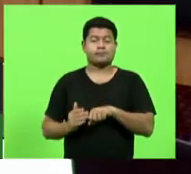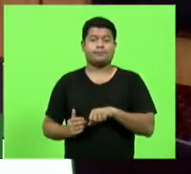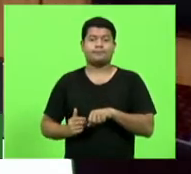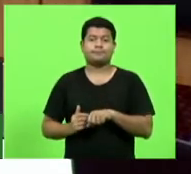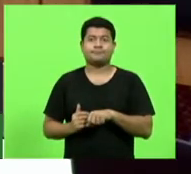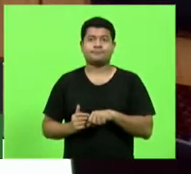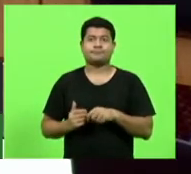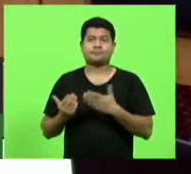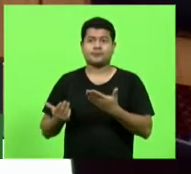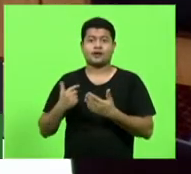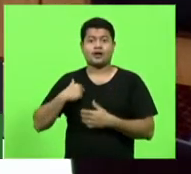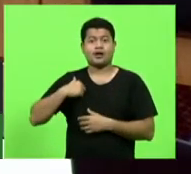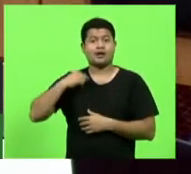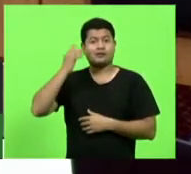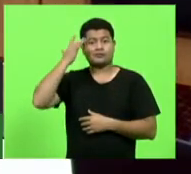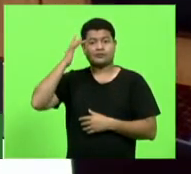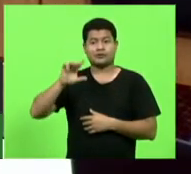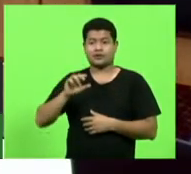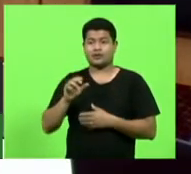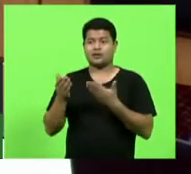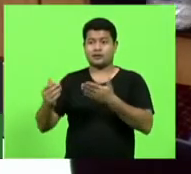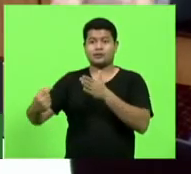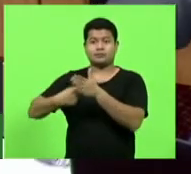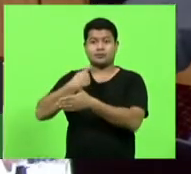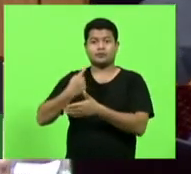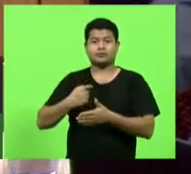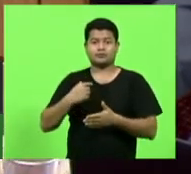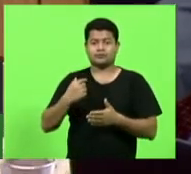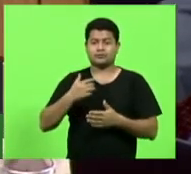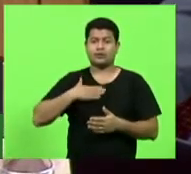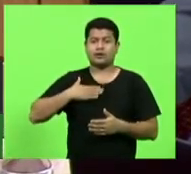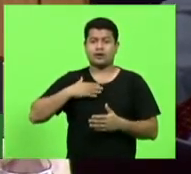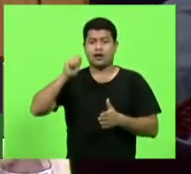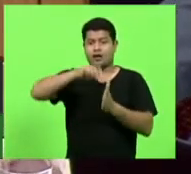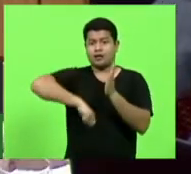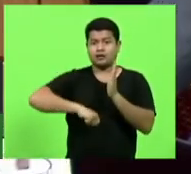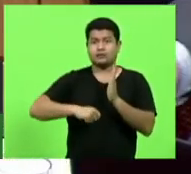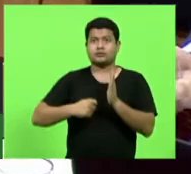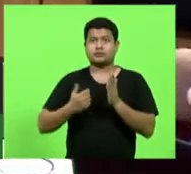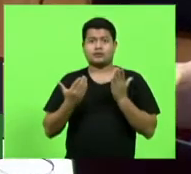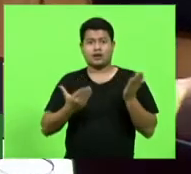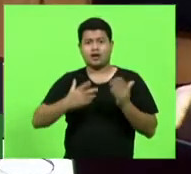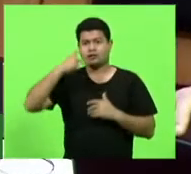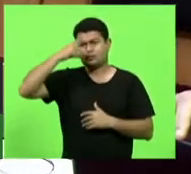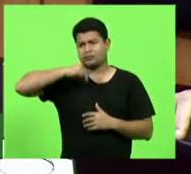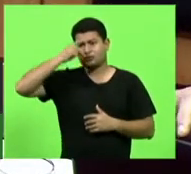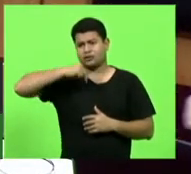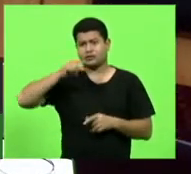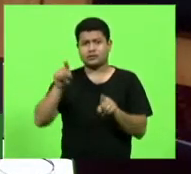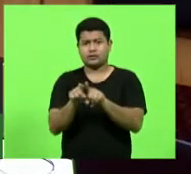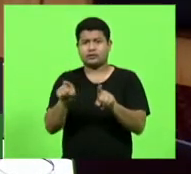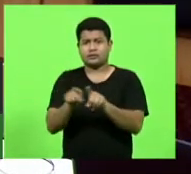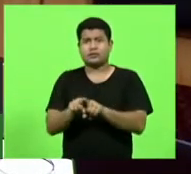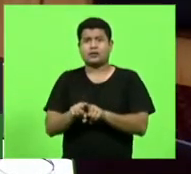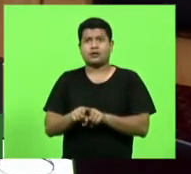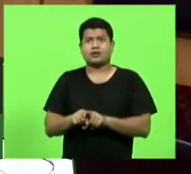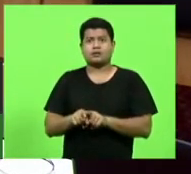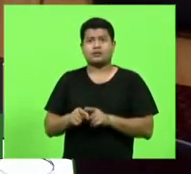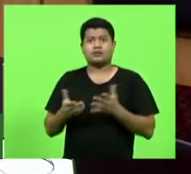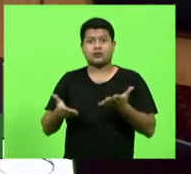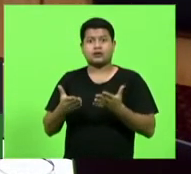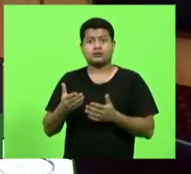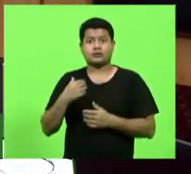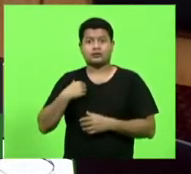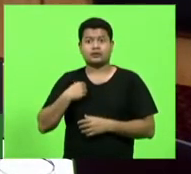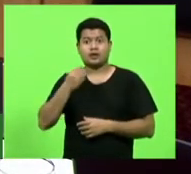não sei nem se me consultou para assinar o pedido de CPI, o deputado Kennedy também estava em busca de assinaturas